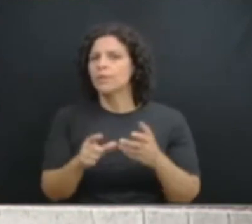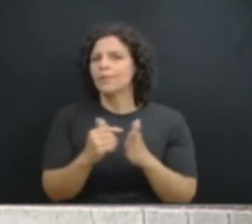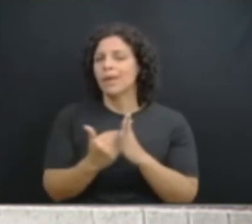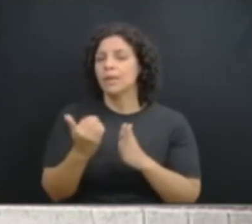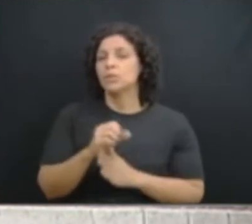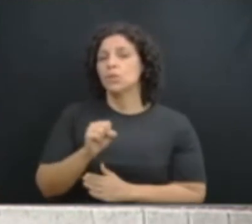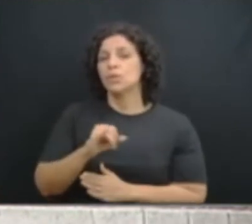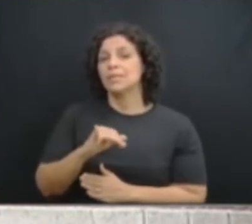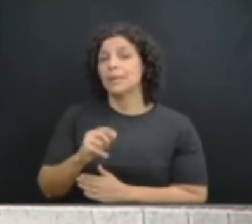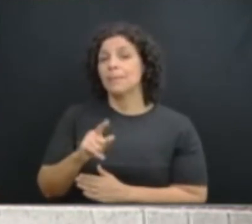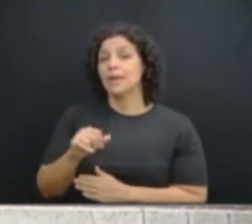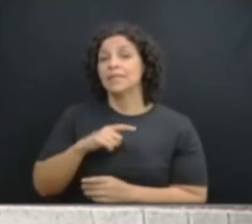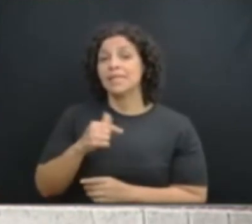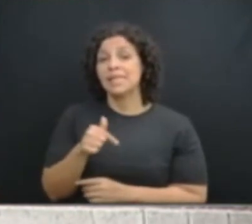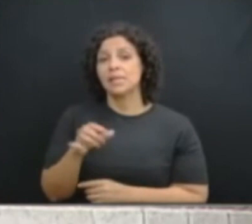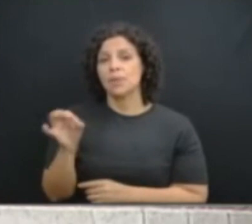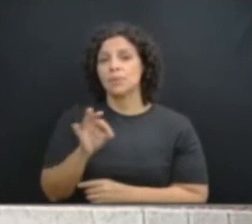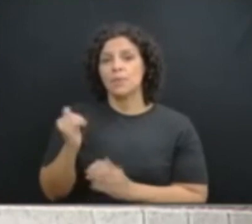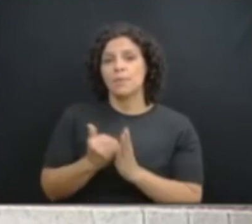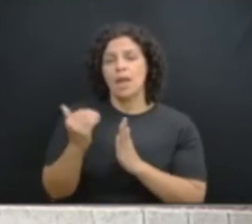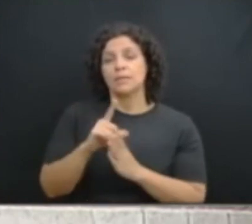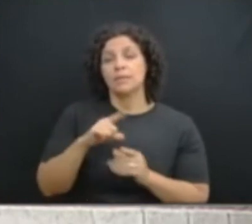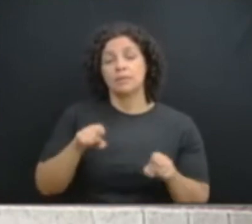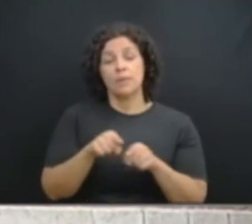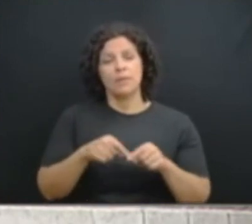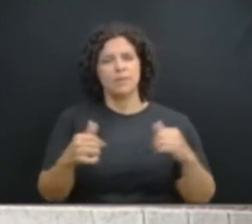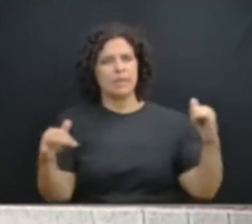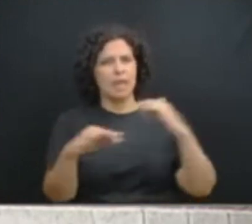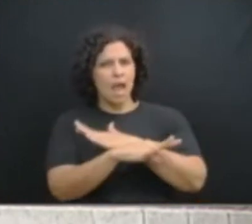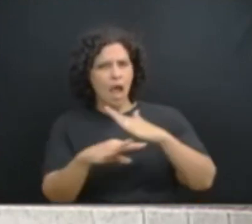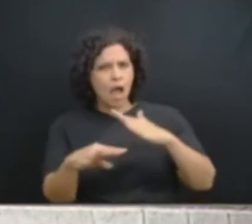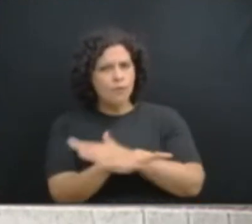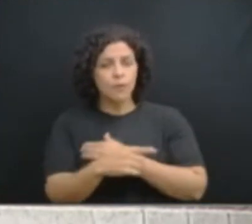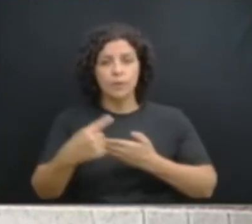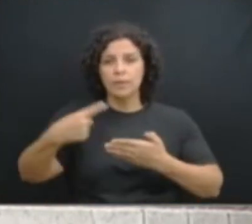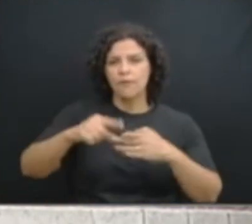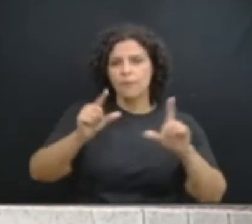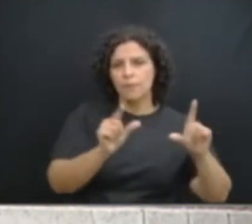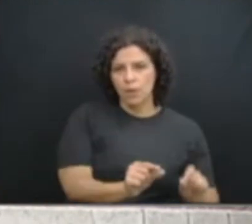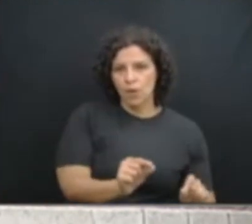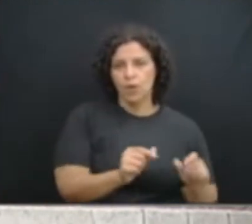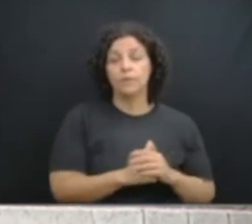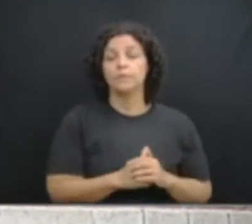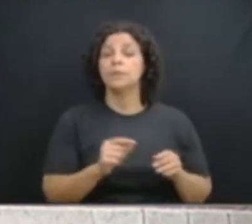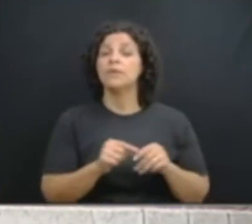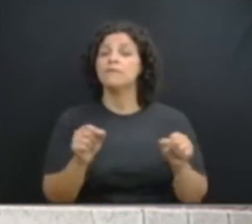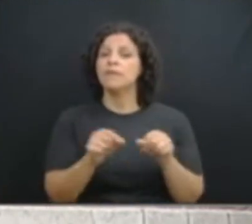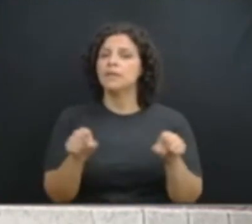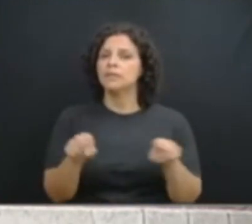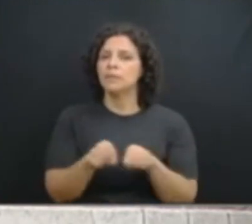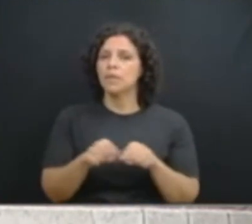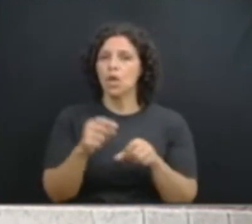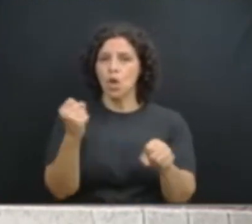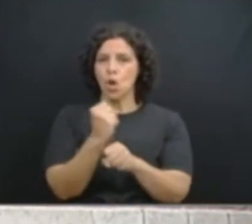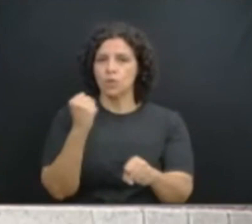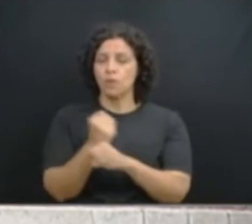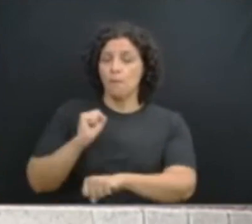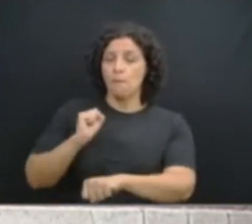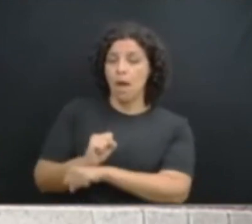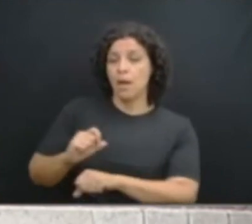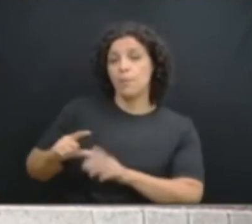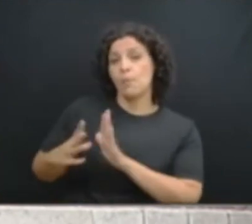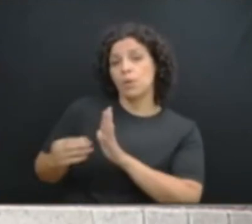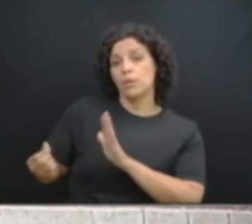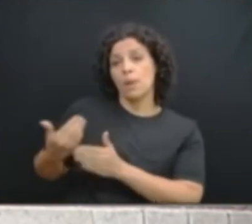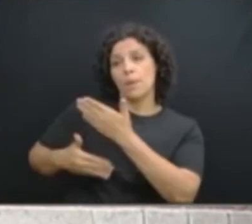apresentou um estudo que tem 70% a mais. Mais tráfego, tarifa mais baixa. Colocou também que as obras não podem ficar no modelo que está